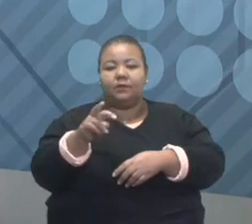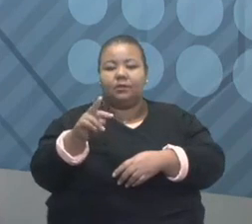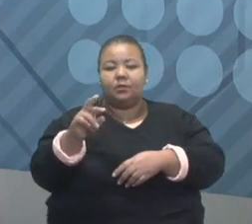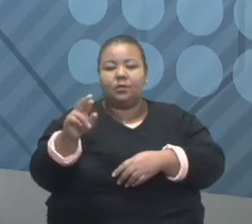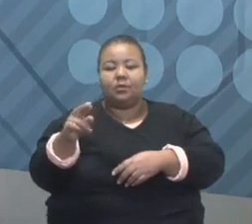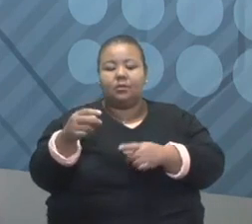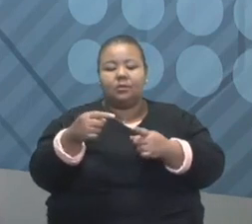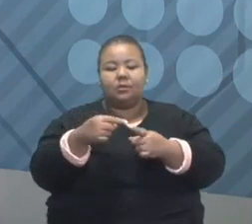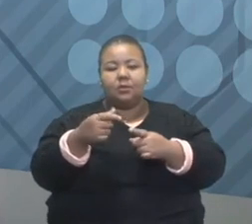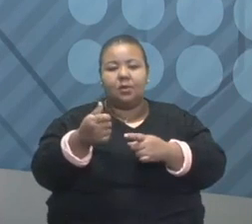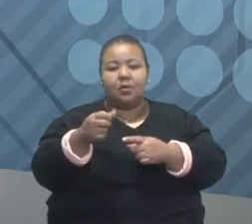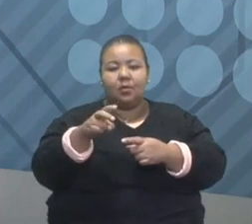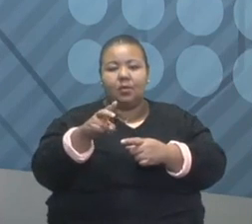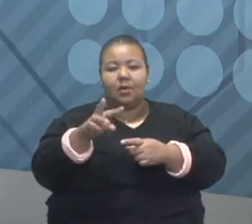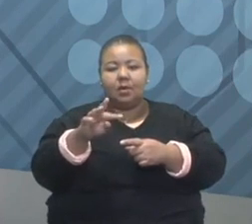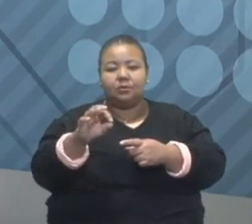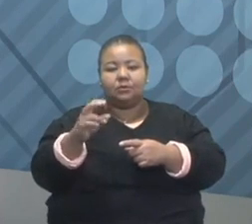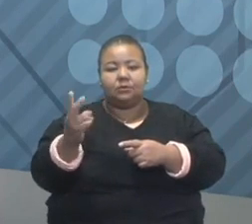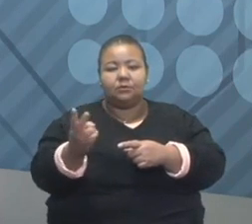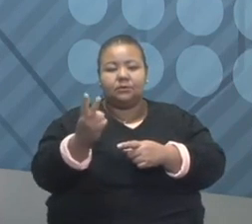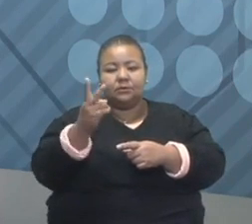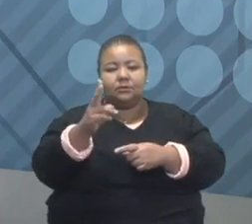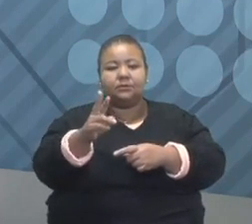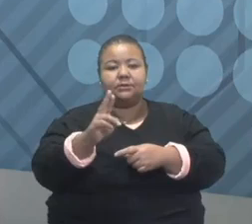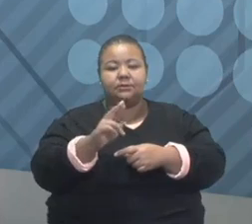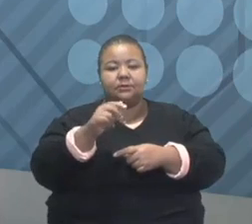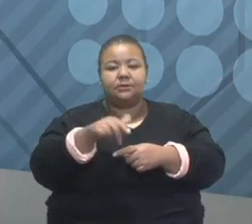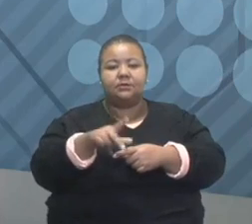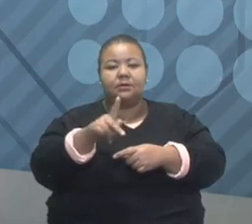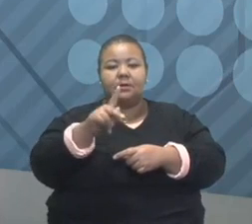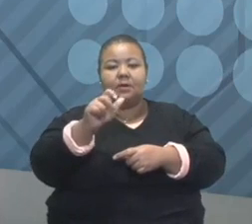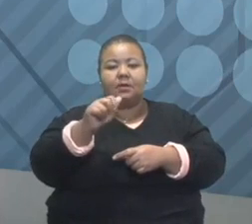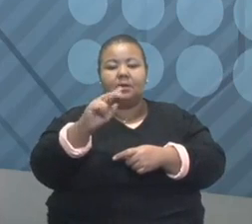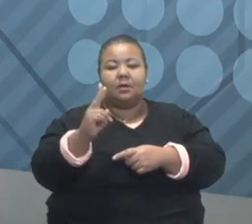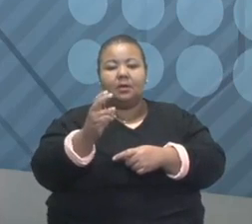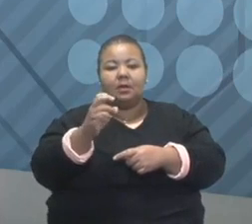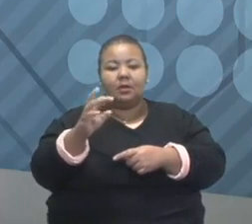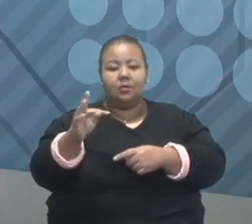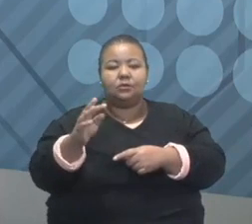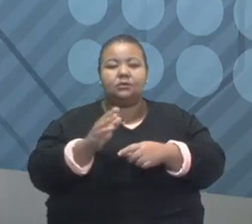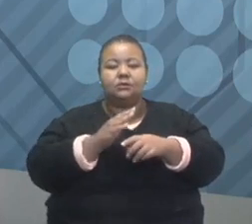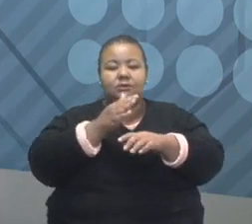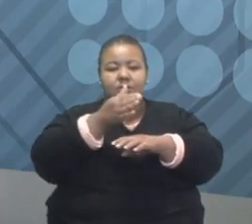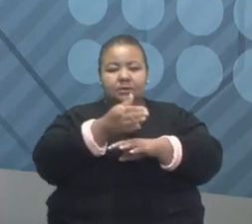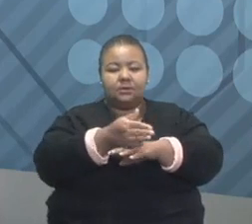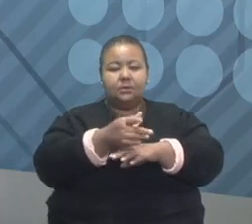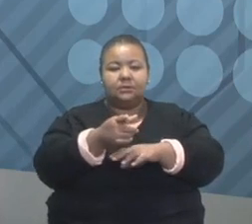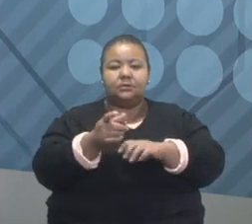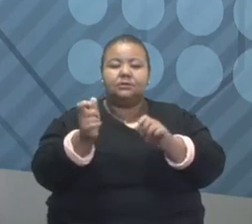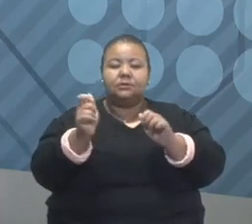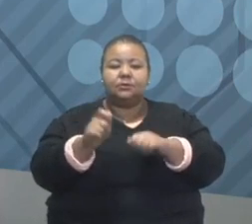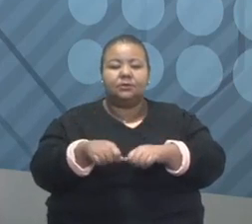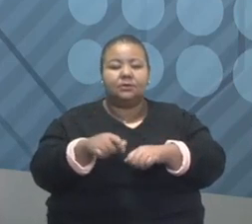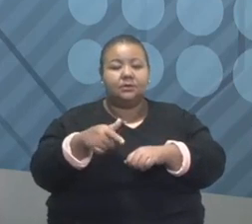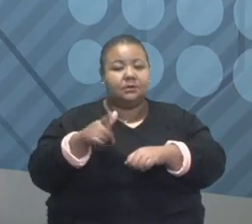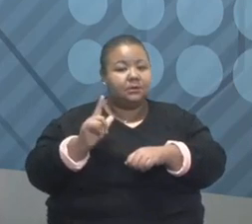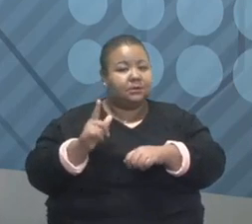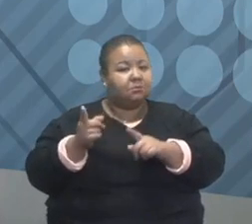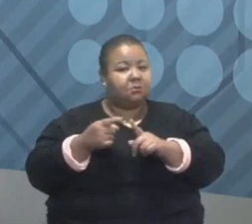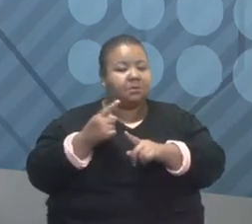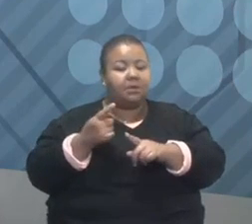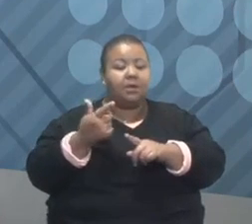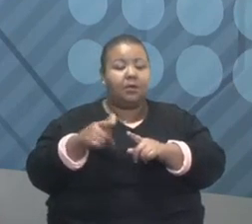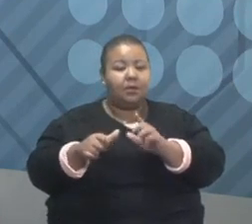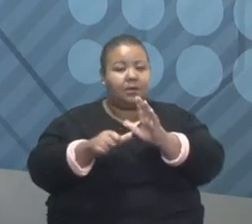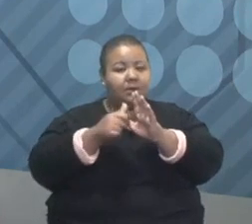àquele autovalor dado. E você vai responder isso no Kahoot. Então, a log, se você tiver possibilidade, se não deu para participar da primeira vez,